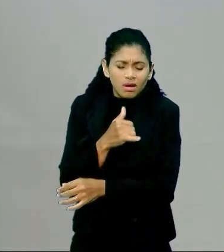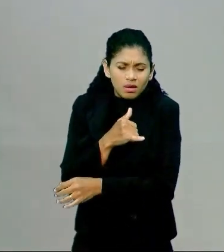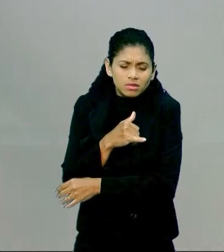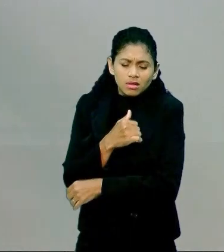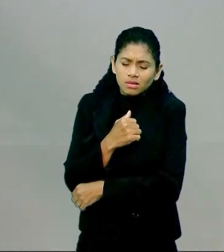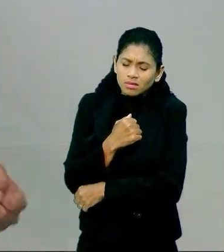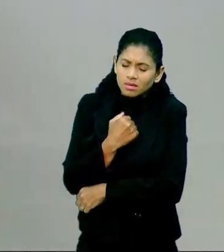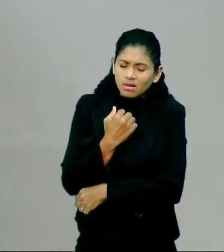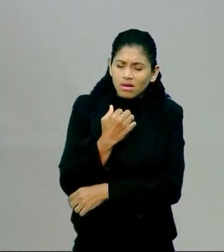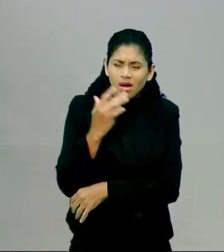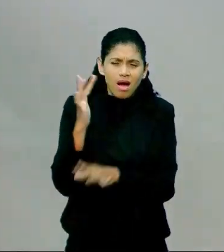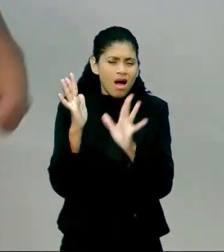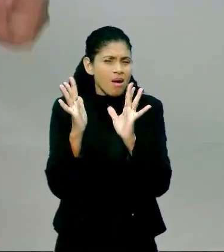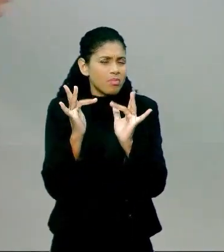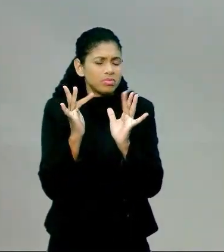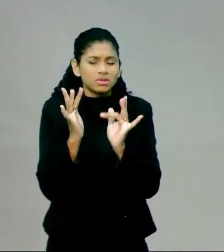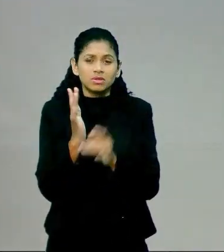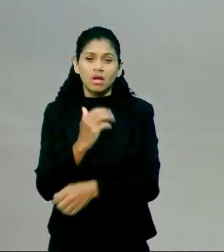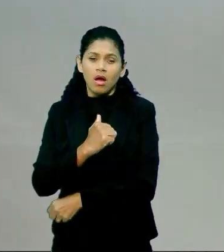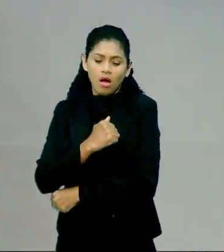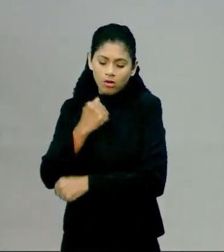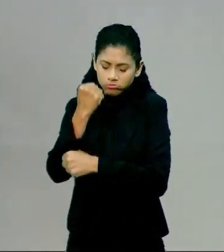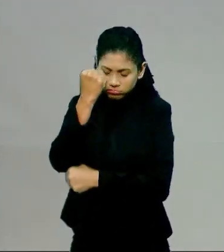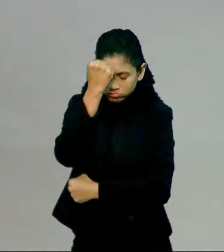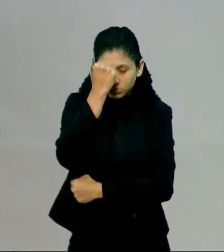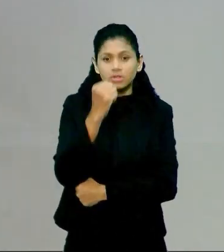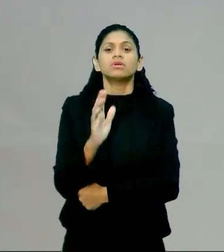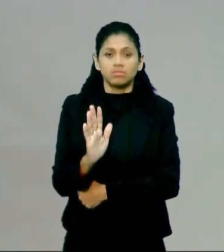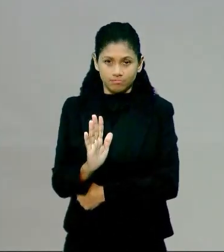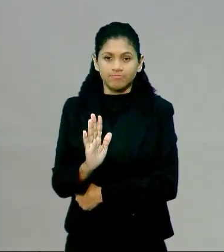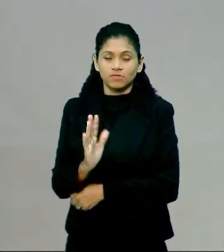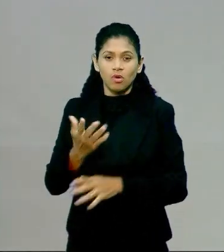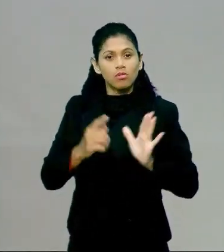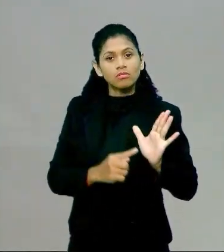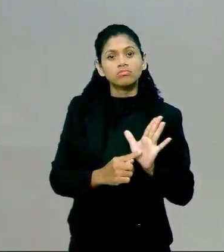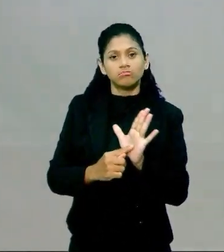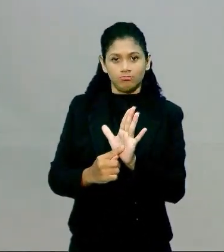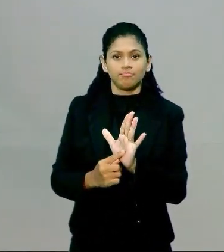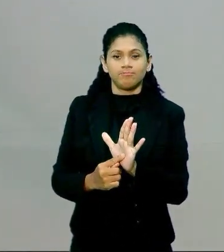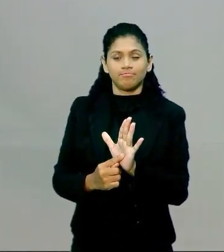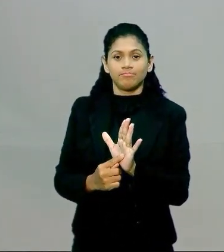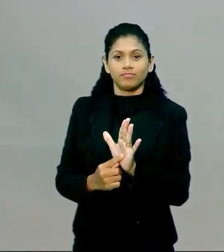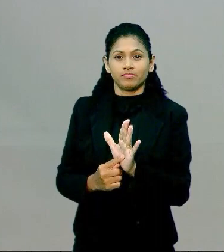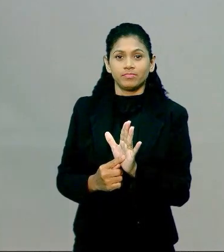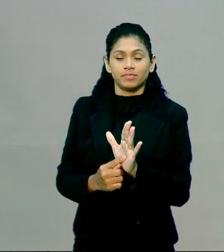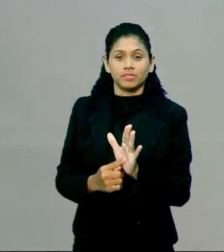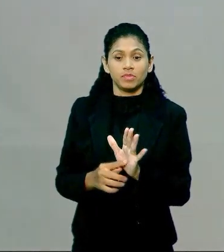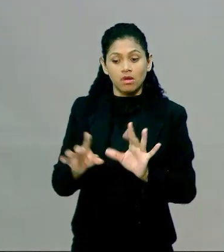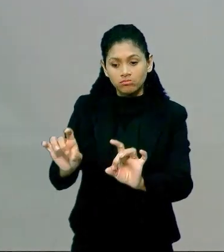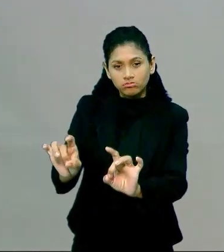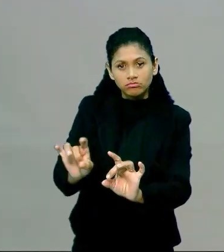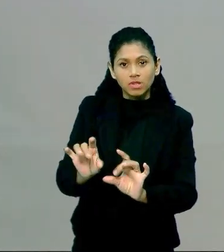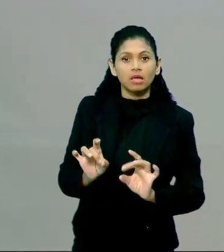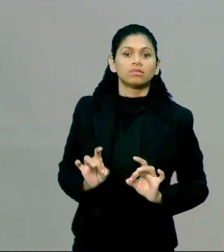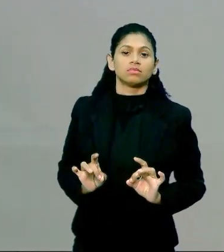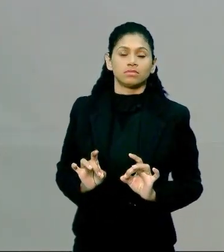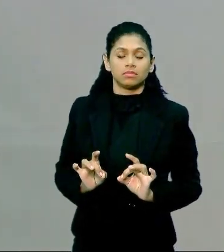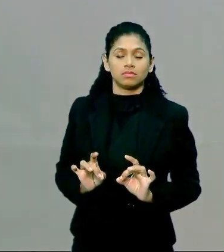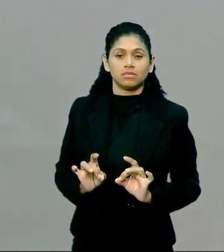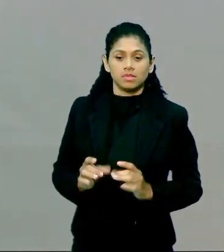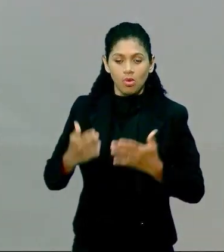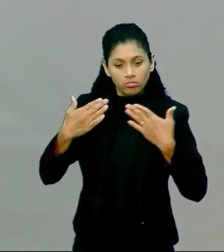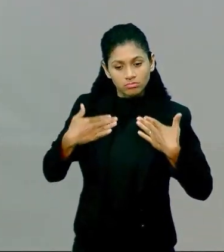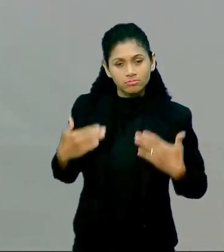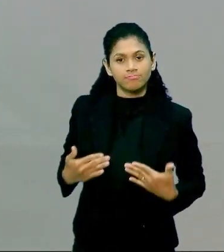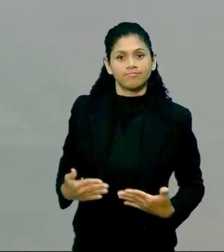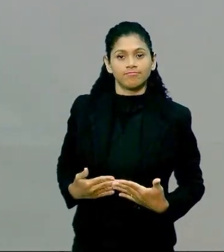posso também passar performance corporal que eu consigo entregar técnica. Então, corporalmente,